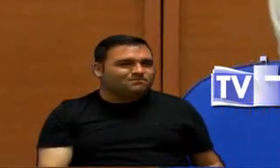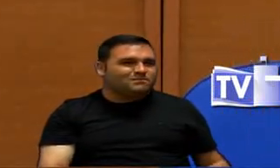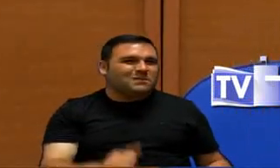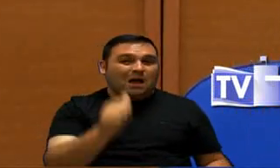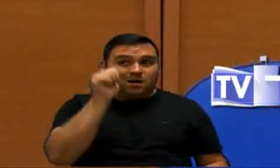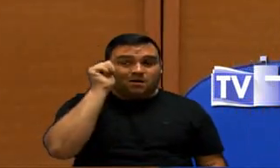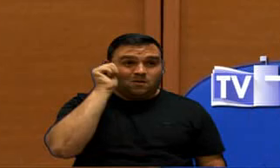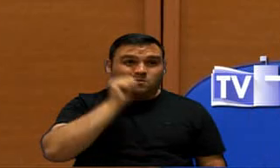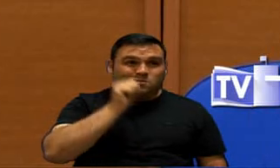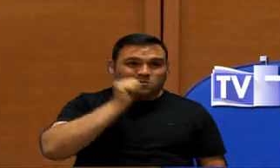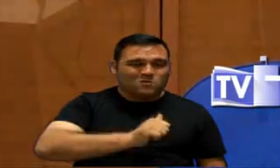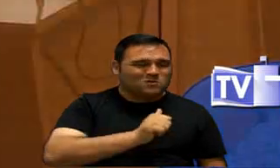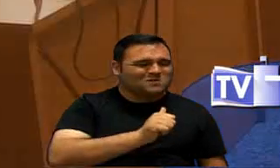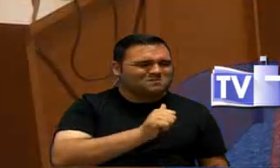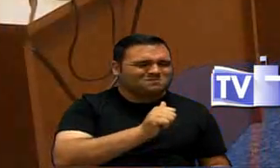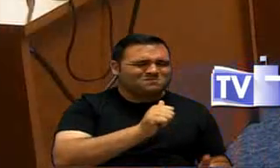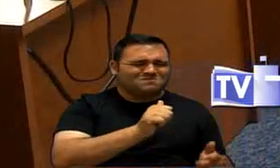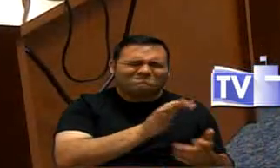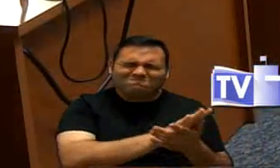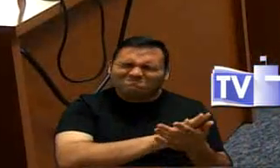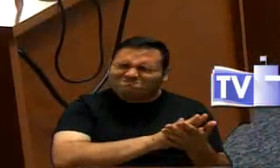Nenhuma mulher